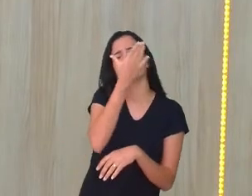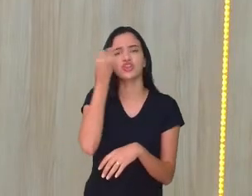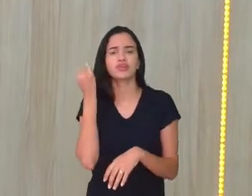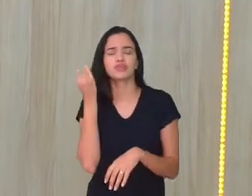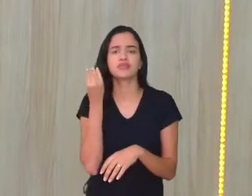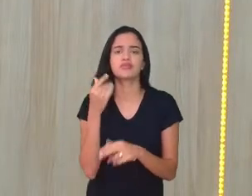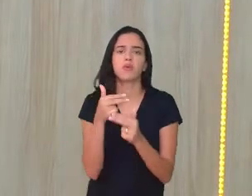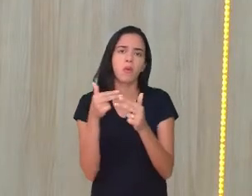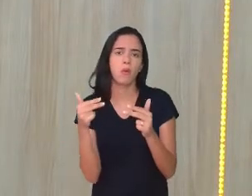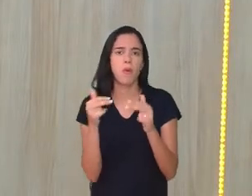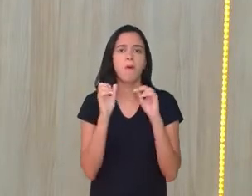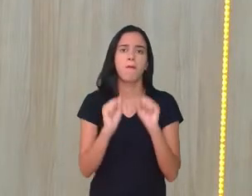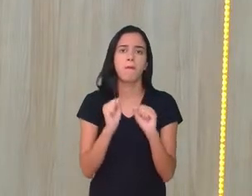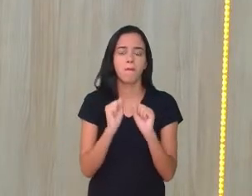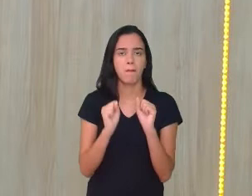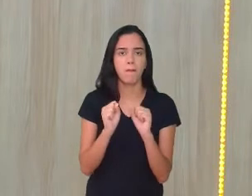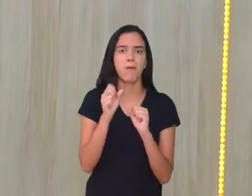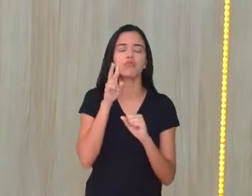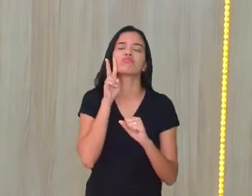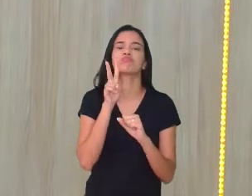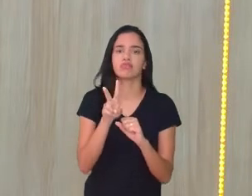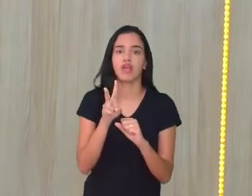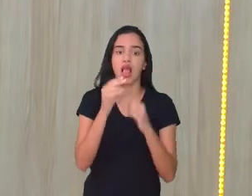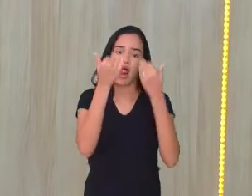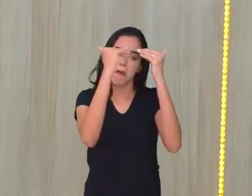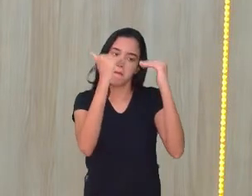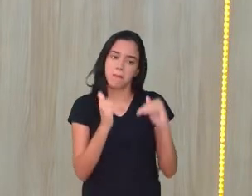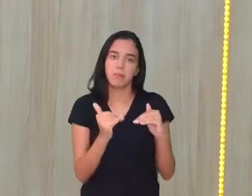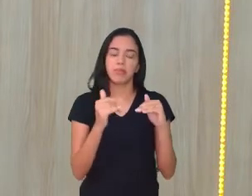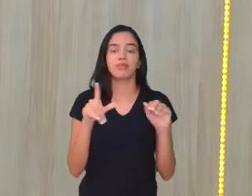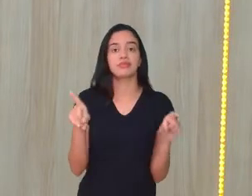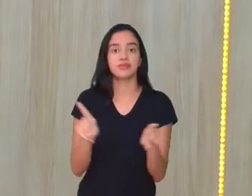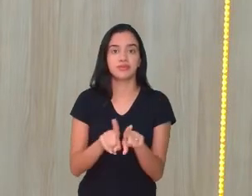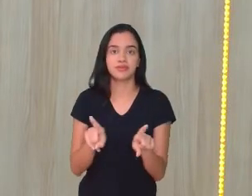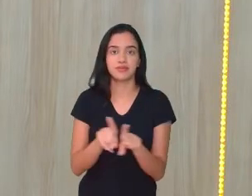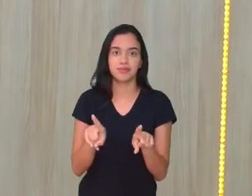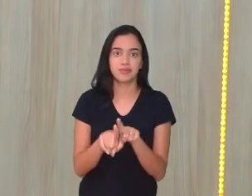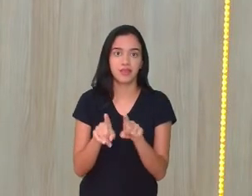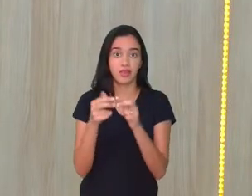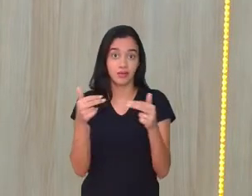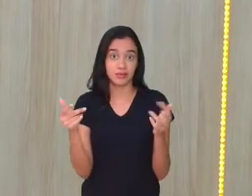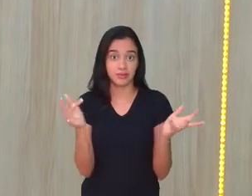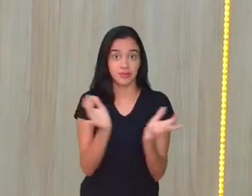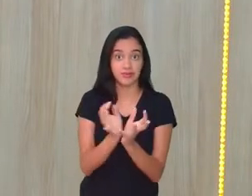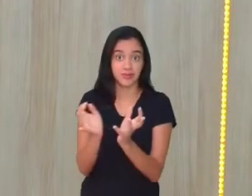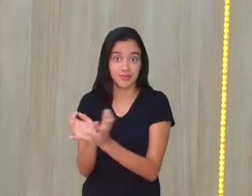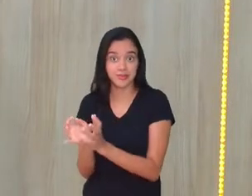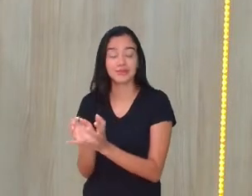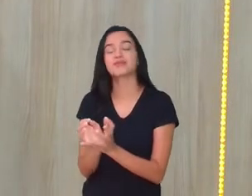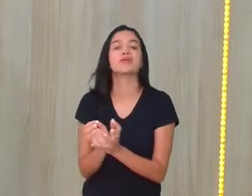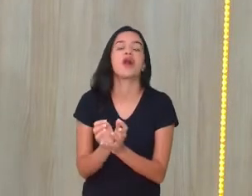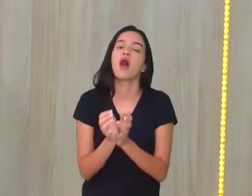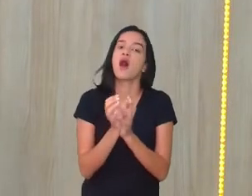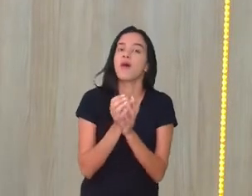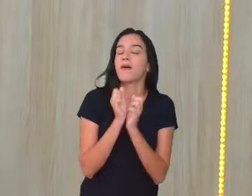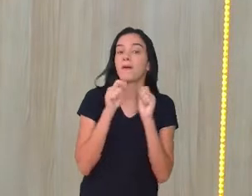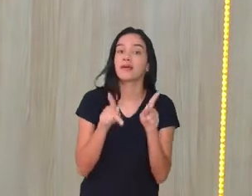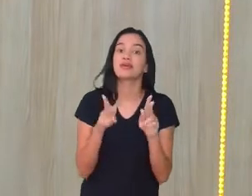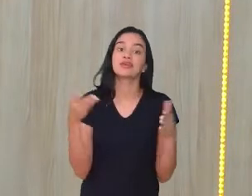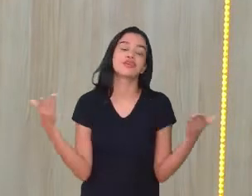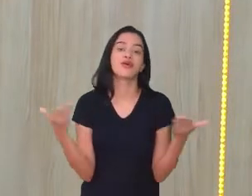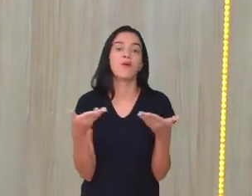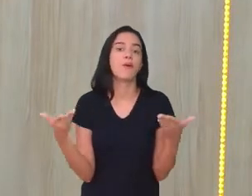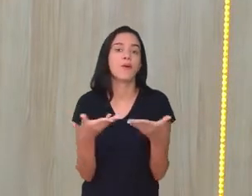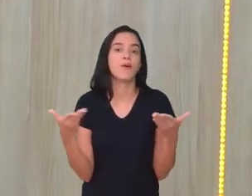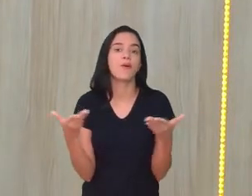alguma coisa, você pode olhar lá nas playlists também das outras turmas. Belezinha? Hoje quem está me